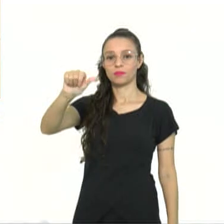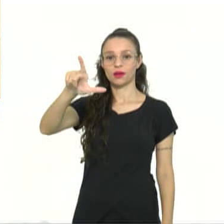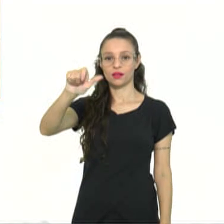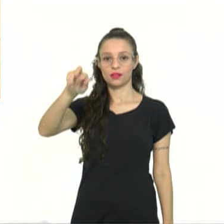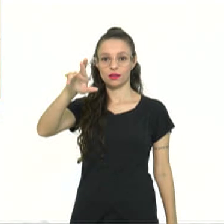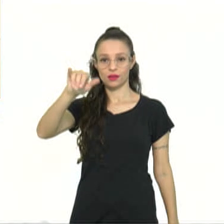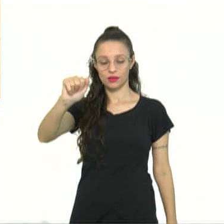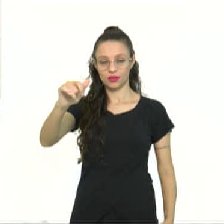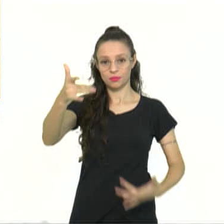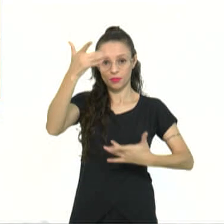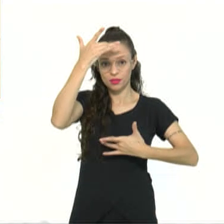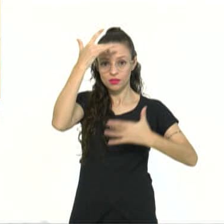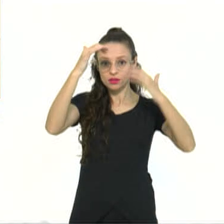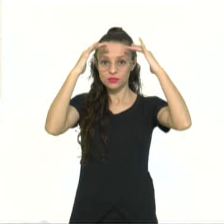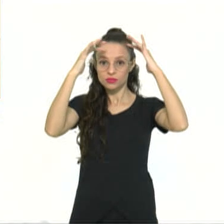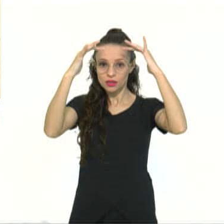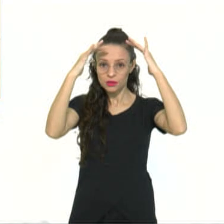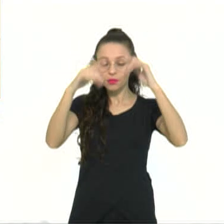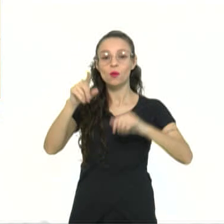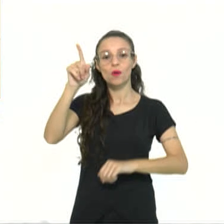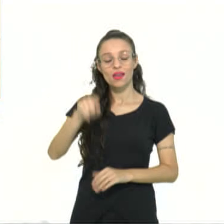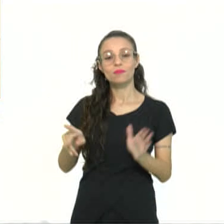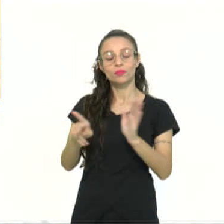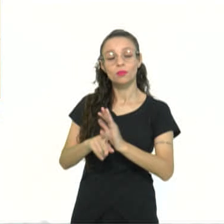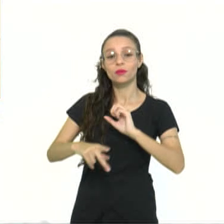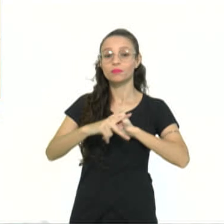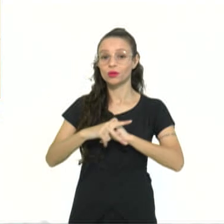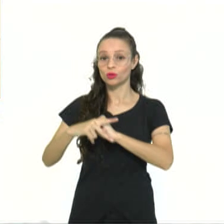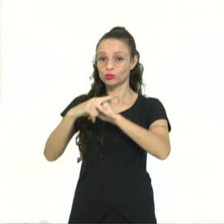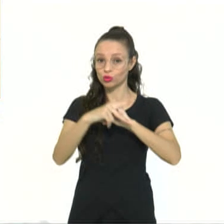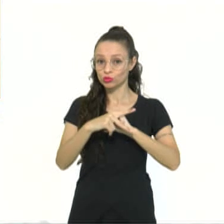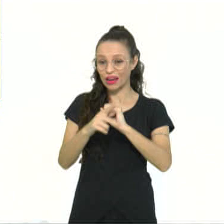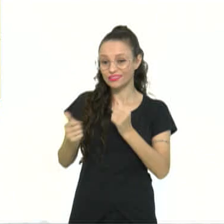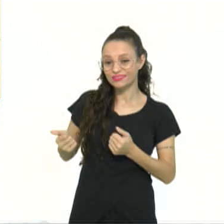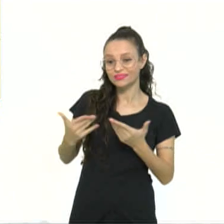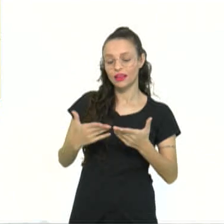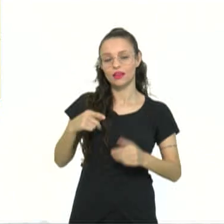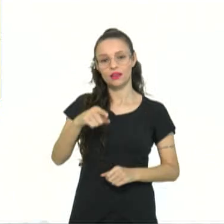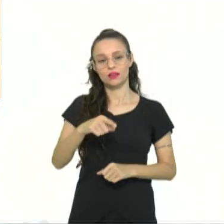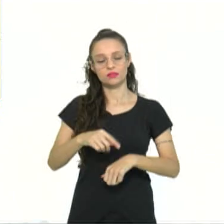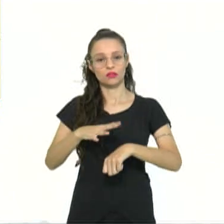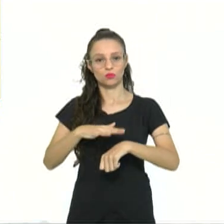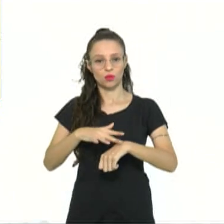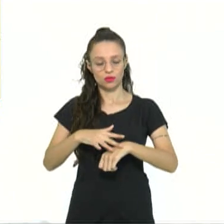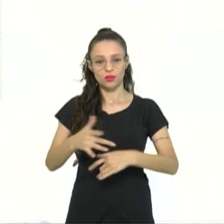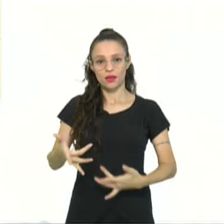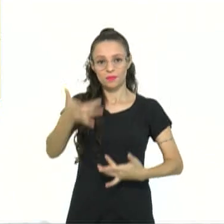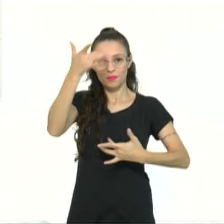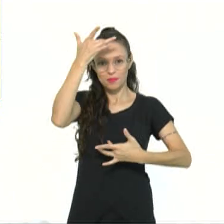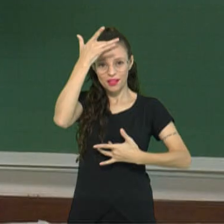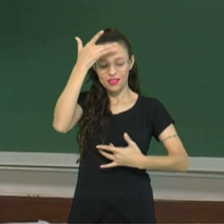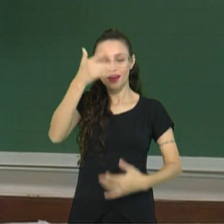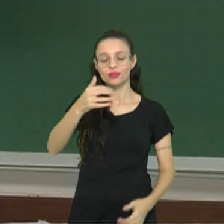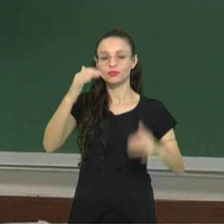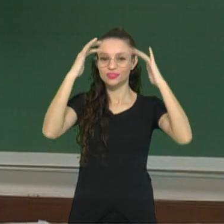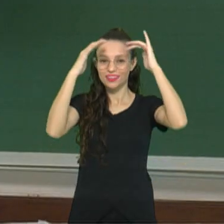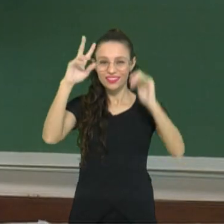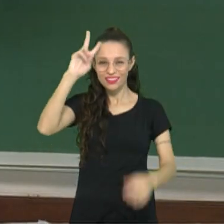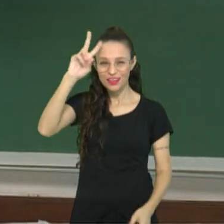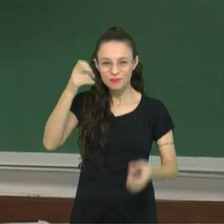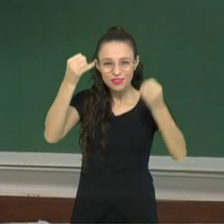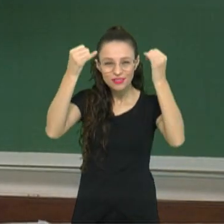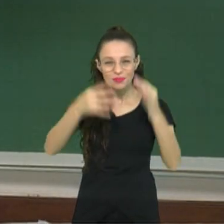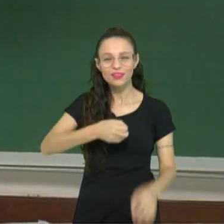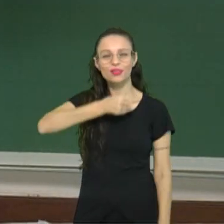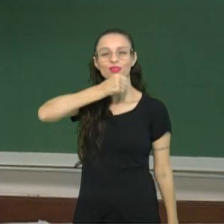por micro-organismos também, que é um protozoário, o Plasmodium falciparum, né? Que causa a malária cerebral. Lembra lá que eu falei do Tutankhamon lá